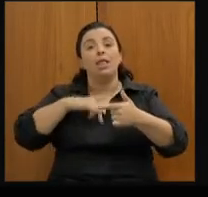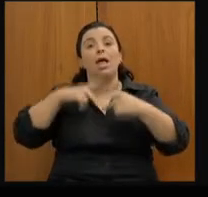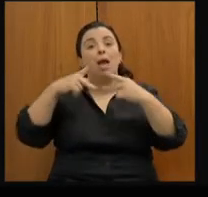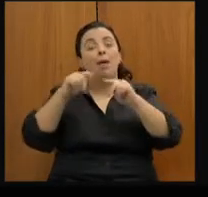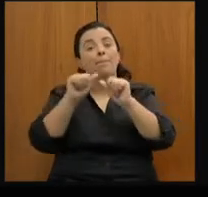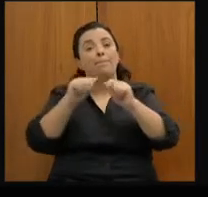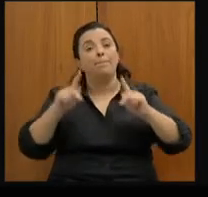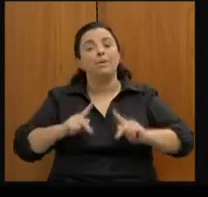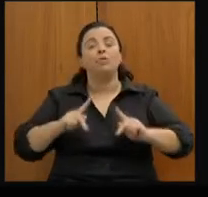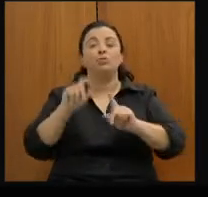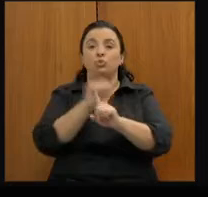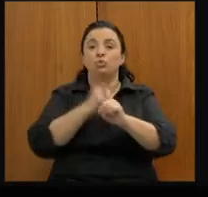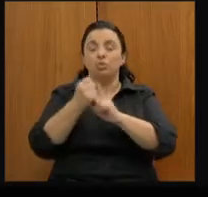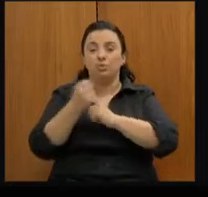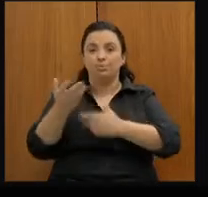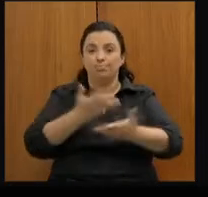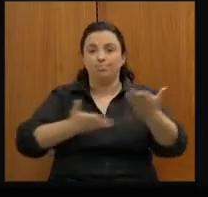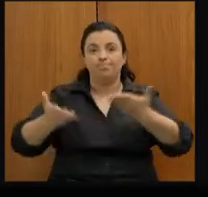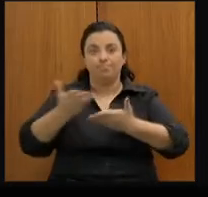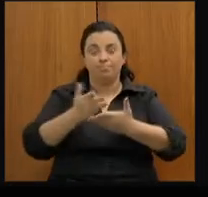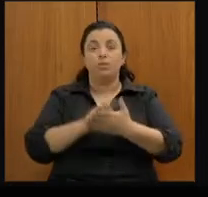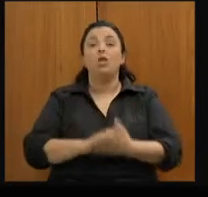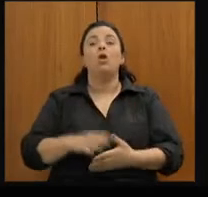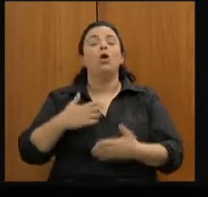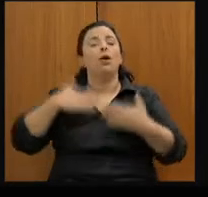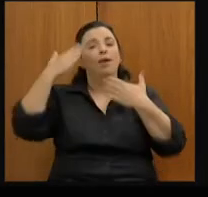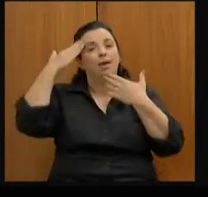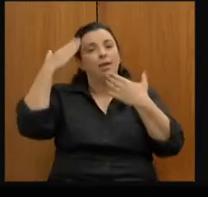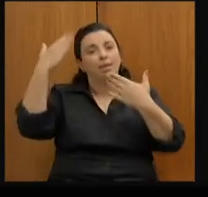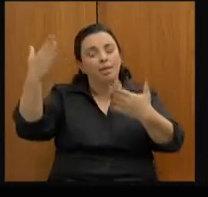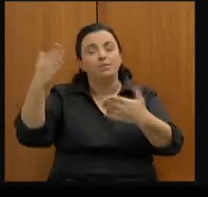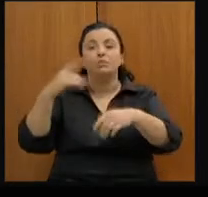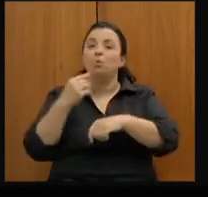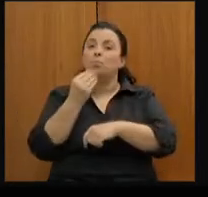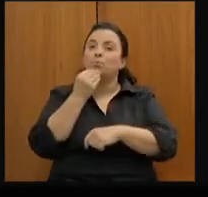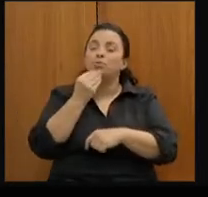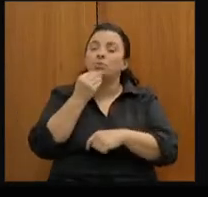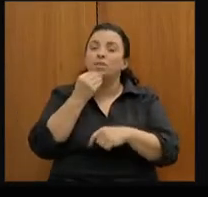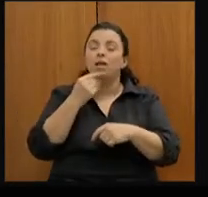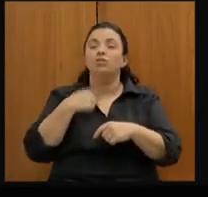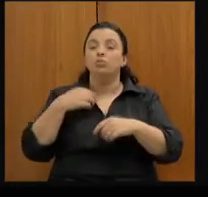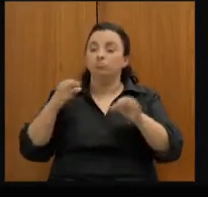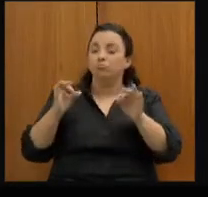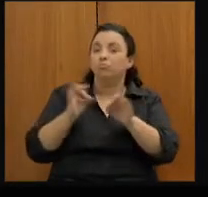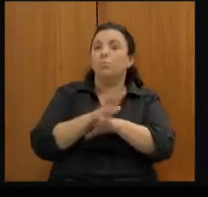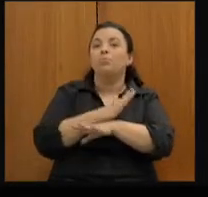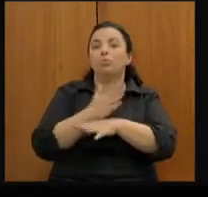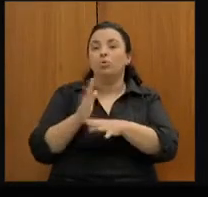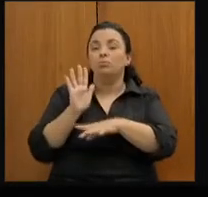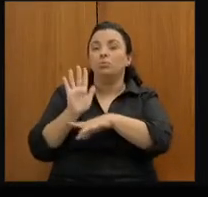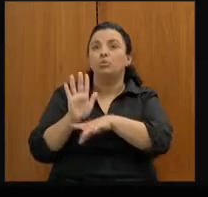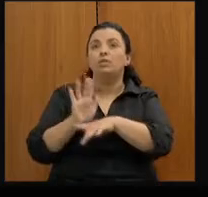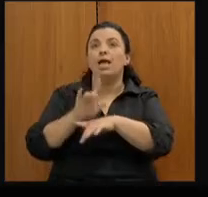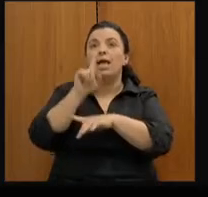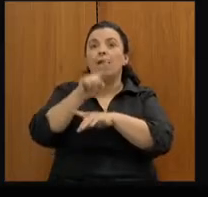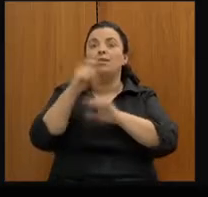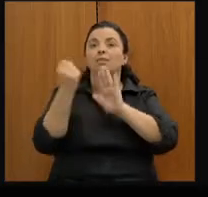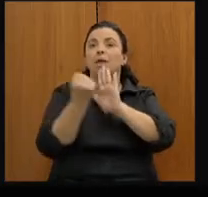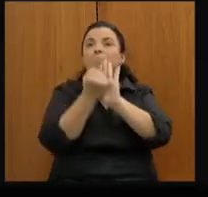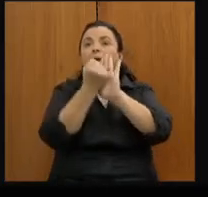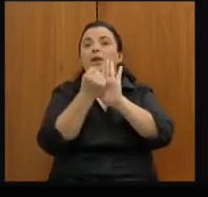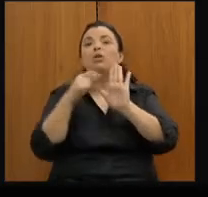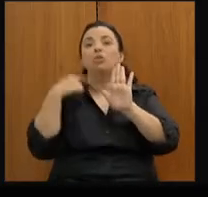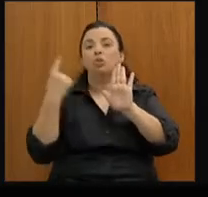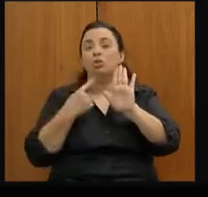quero agradecer a oportunidade me colocar à disposição é esse é o símbolo do nosso